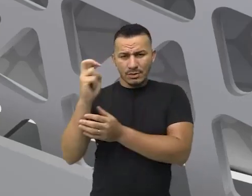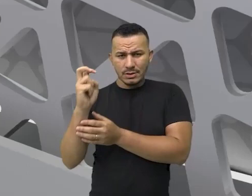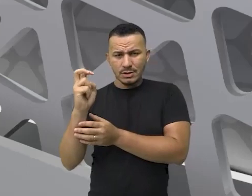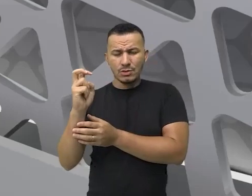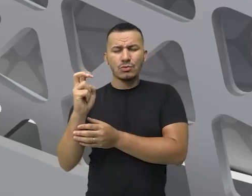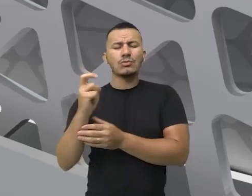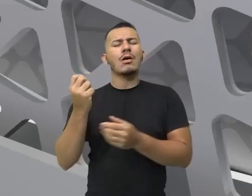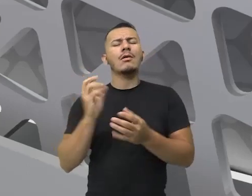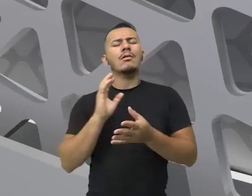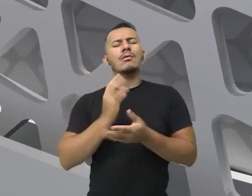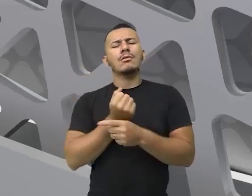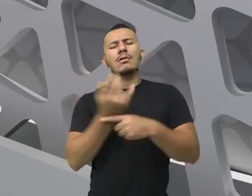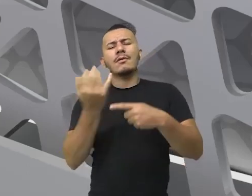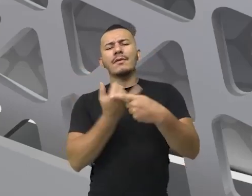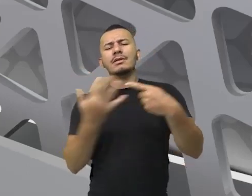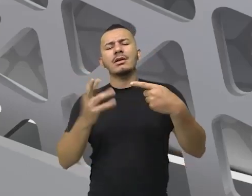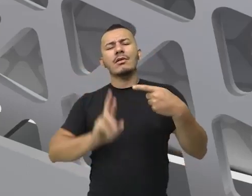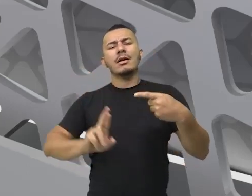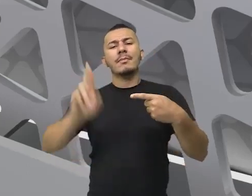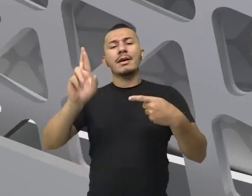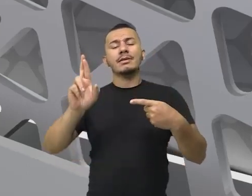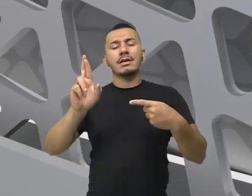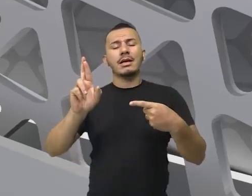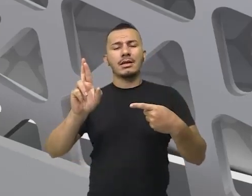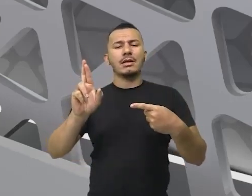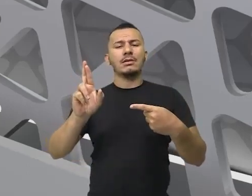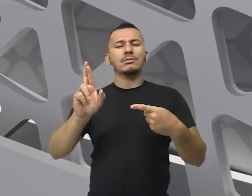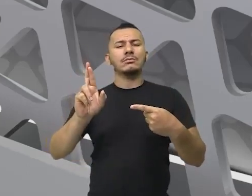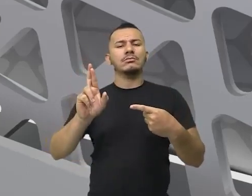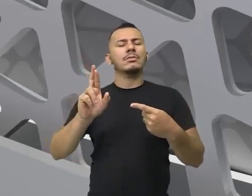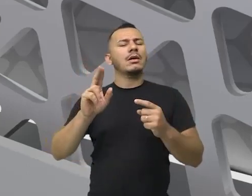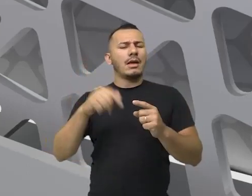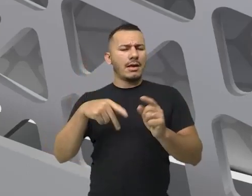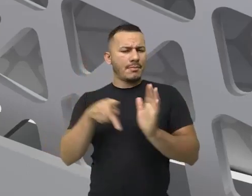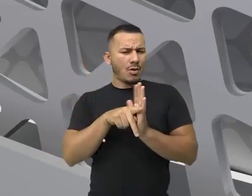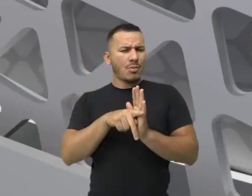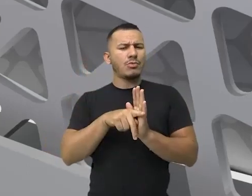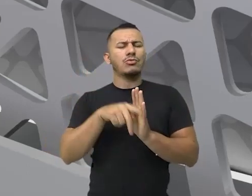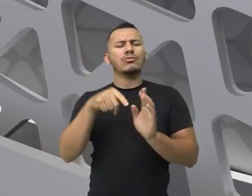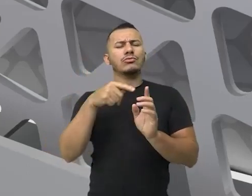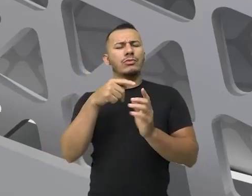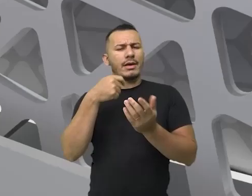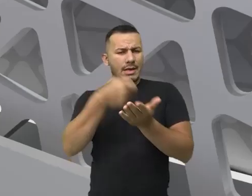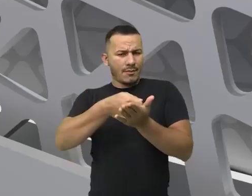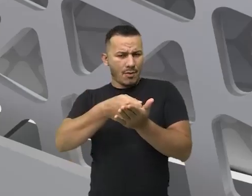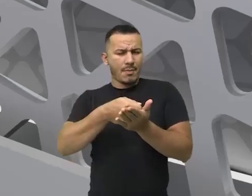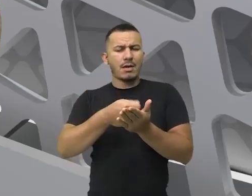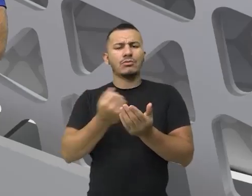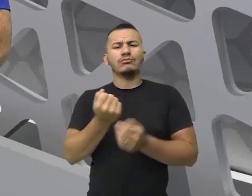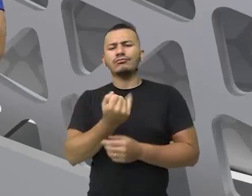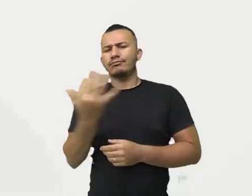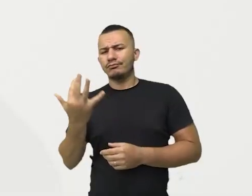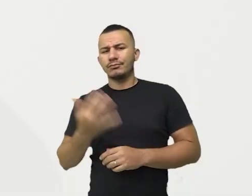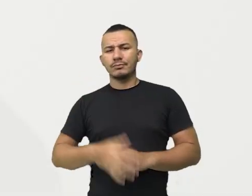que fração representa então a parte que foi paga, que o professor Paulo pagou? Acompanha comigo aqui na